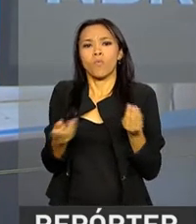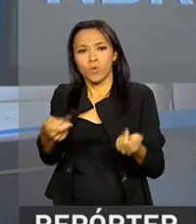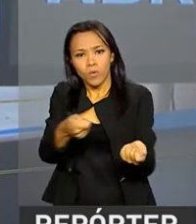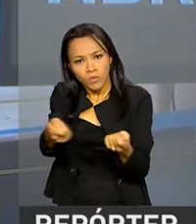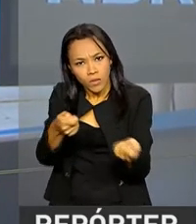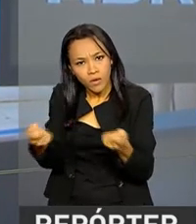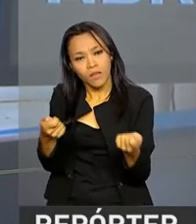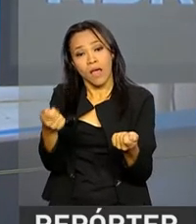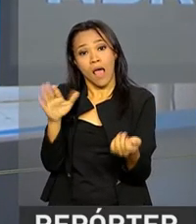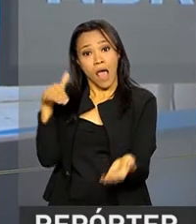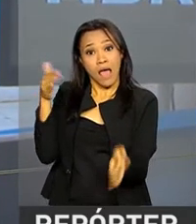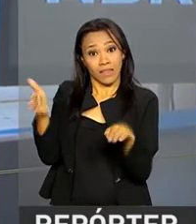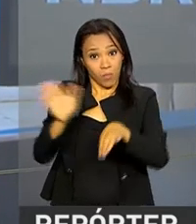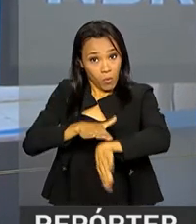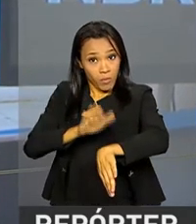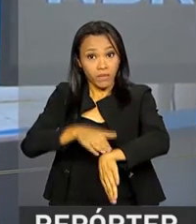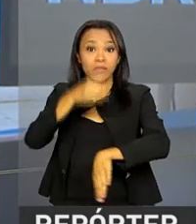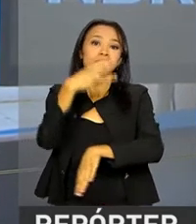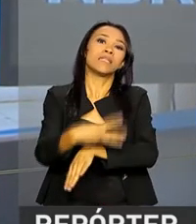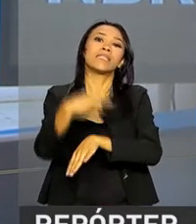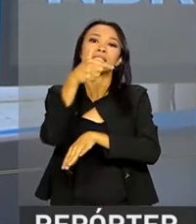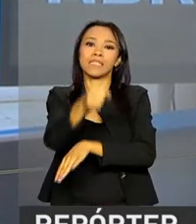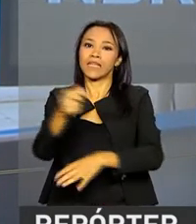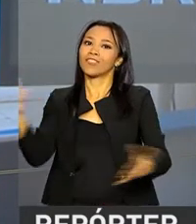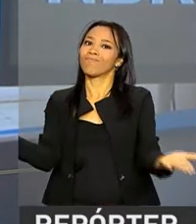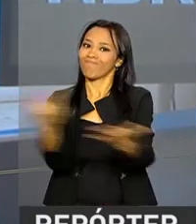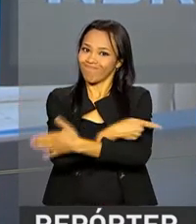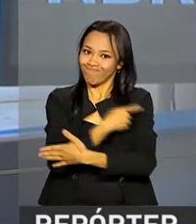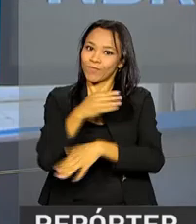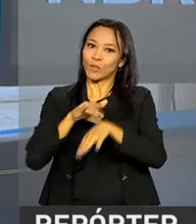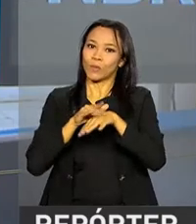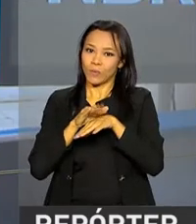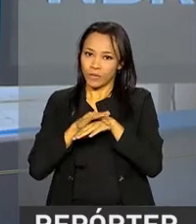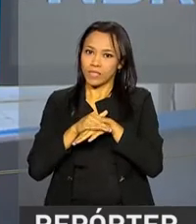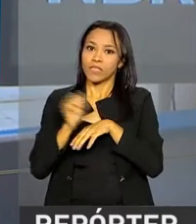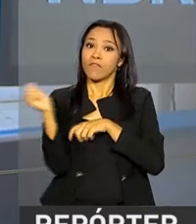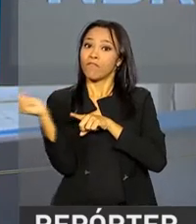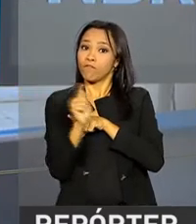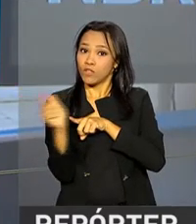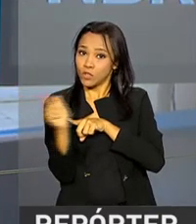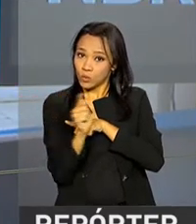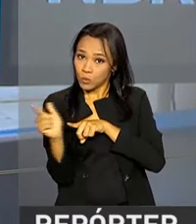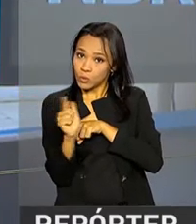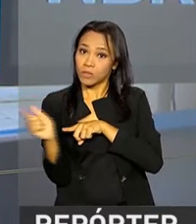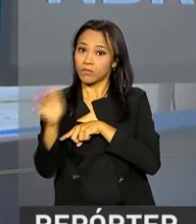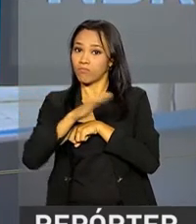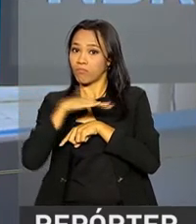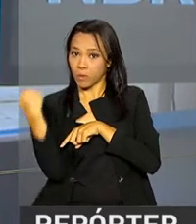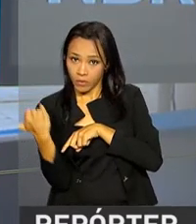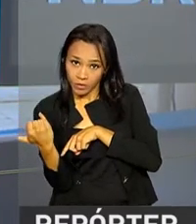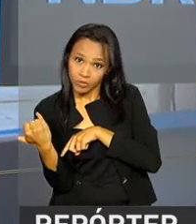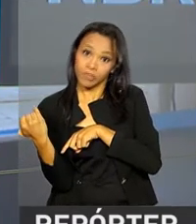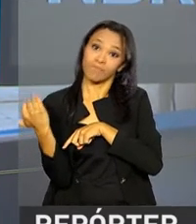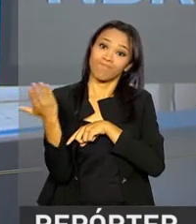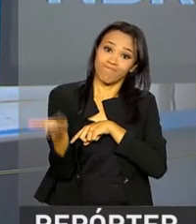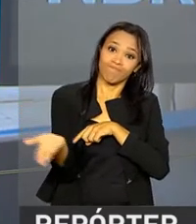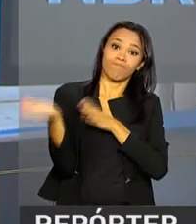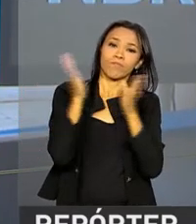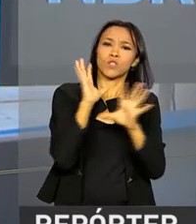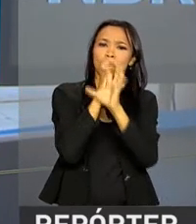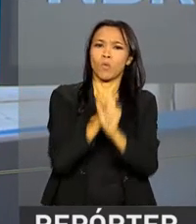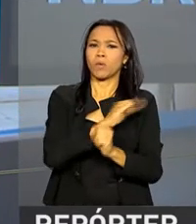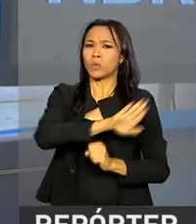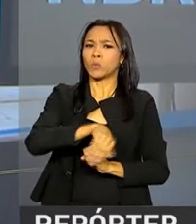até o momento são 37 casos prováveis da doença sendo 22 22 mortes prováveis no total